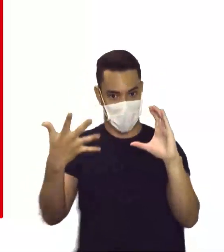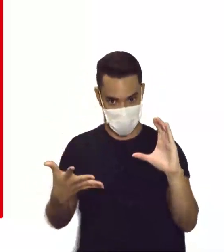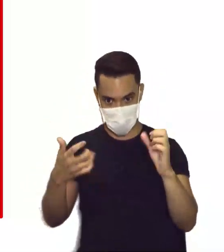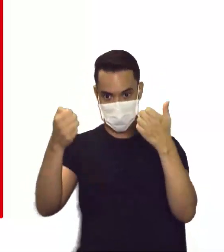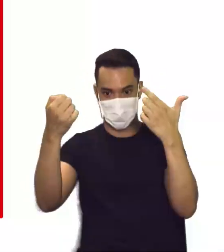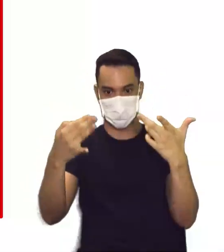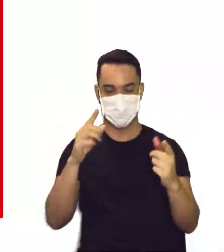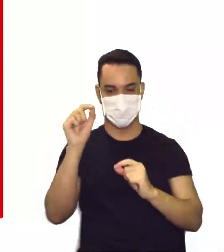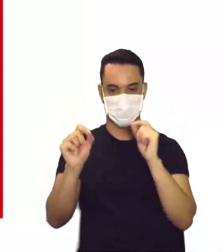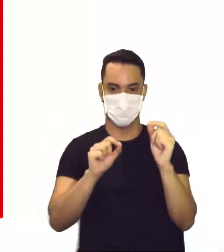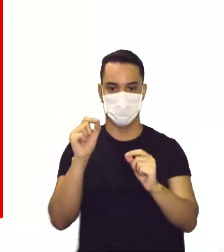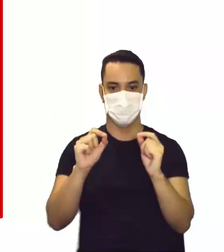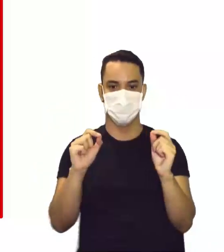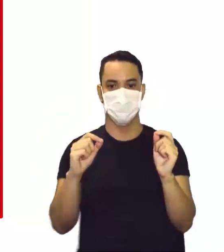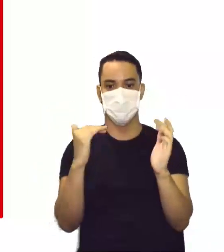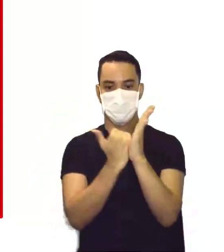de